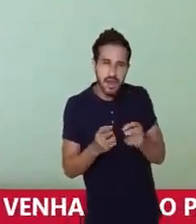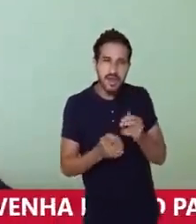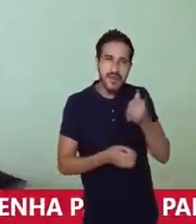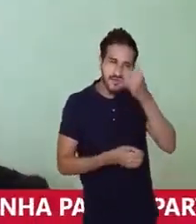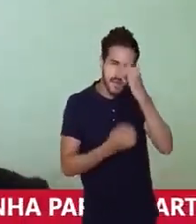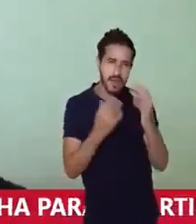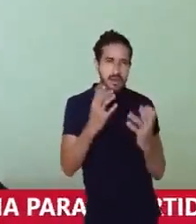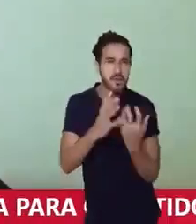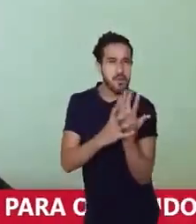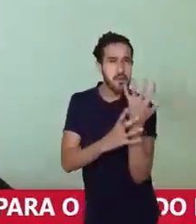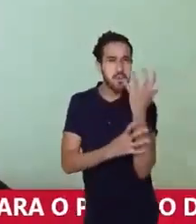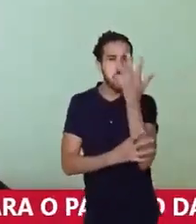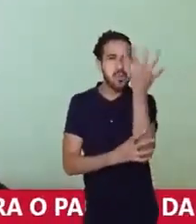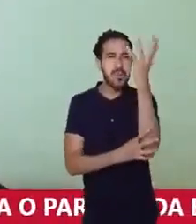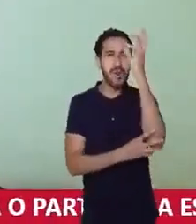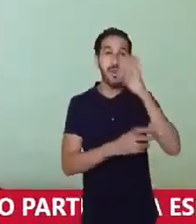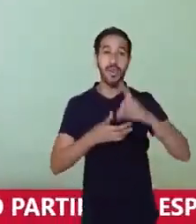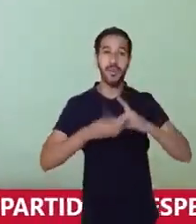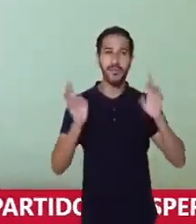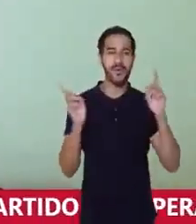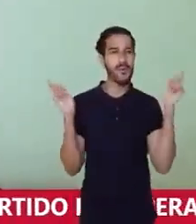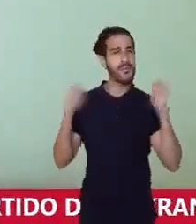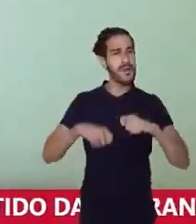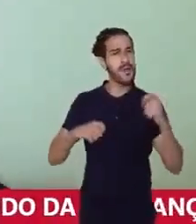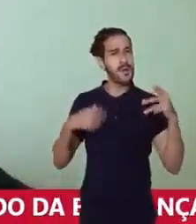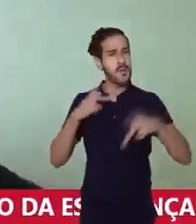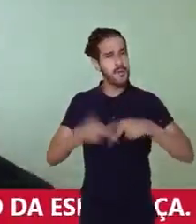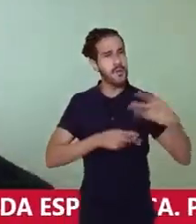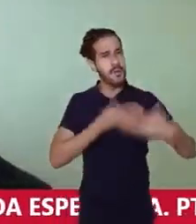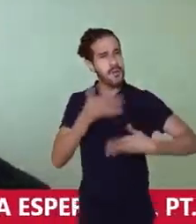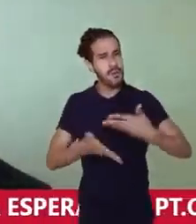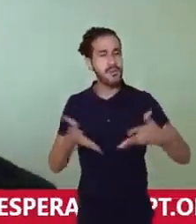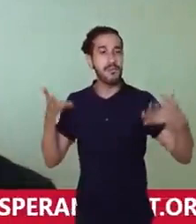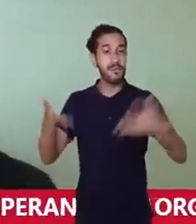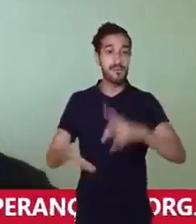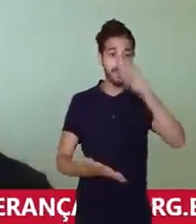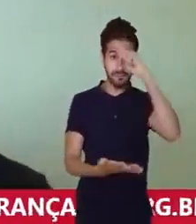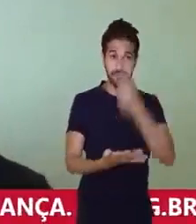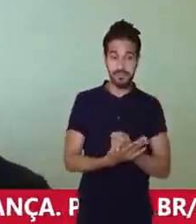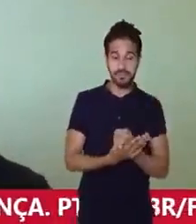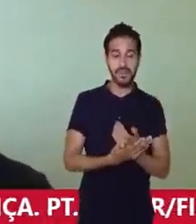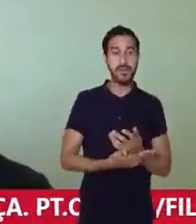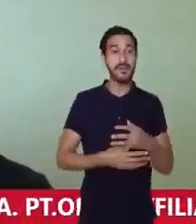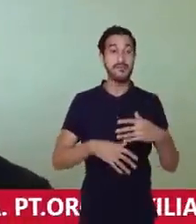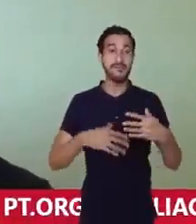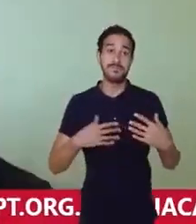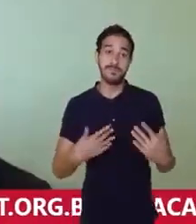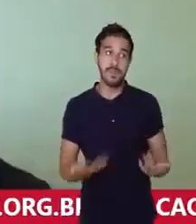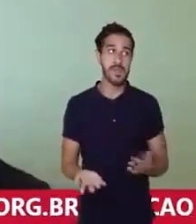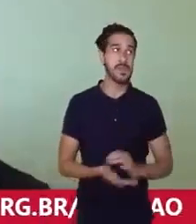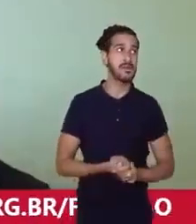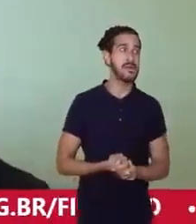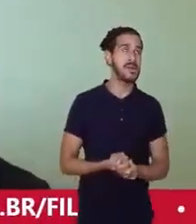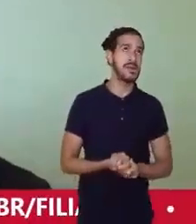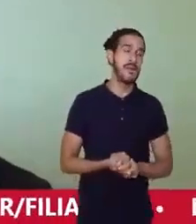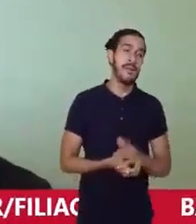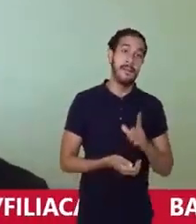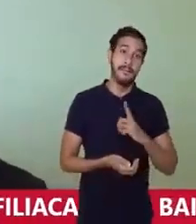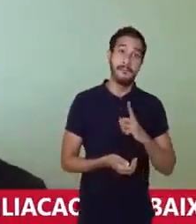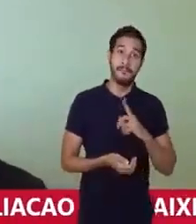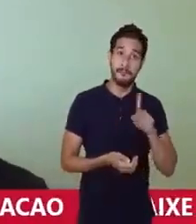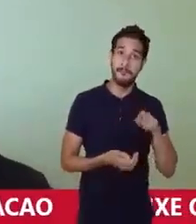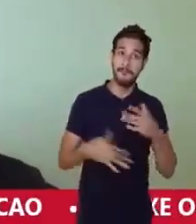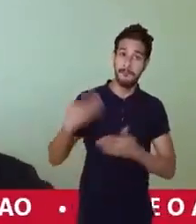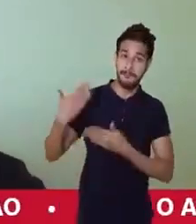e viceje e garanta a participação do povo nos processos decisórios. Então, você tem